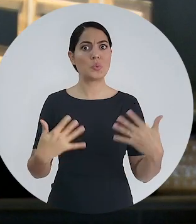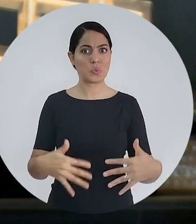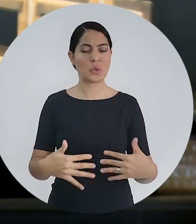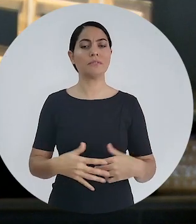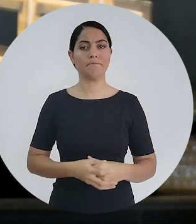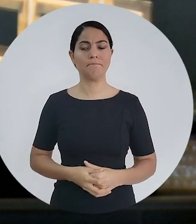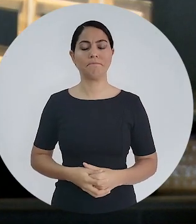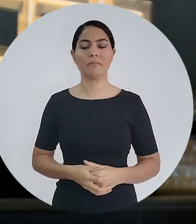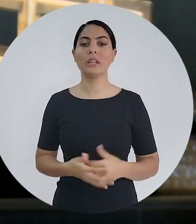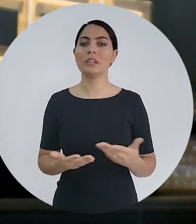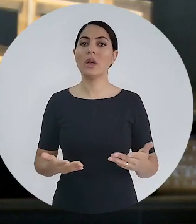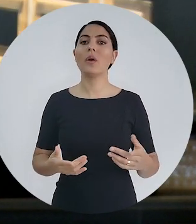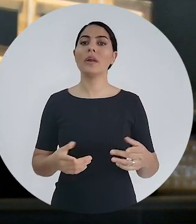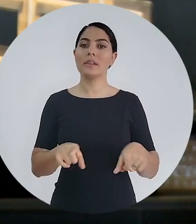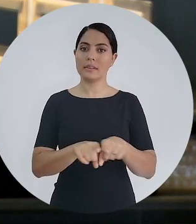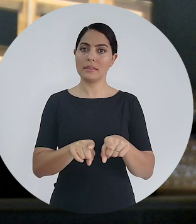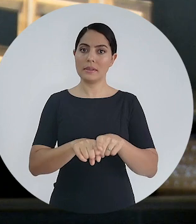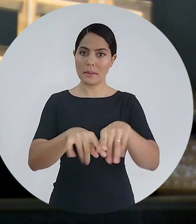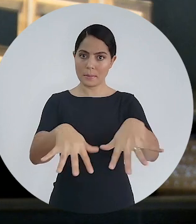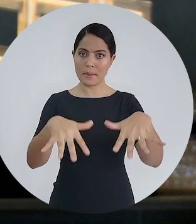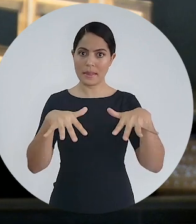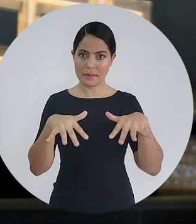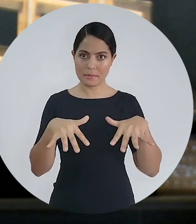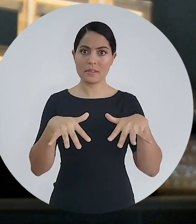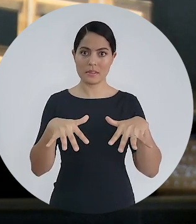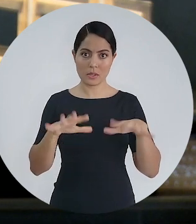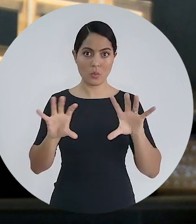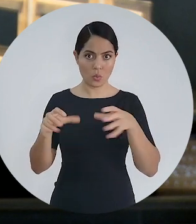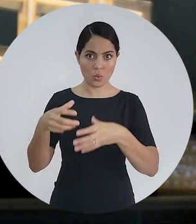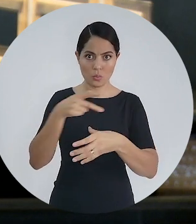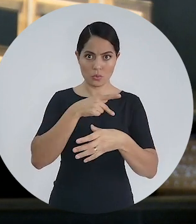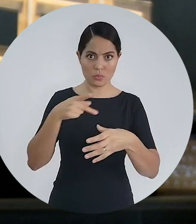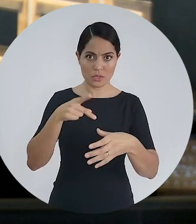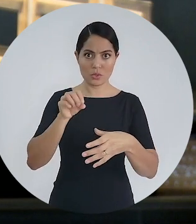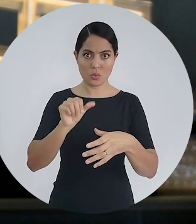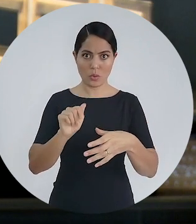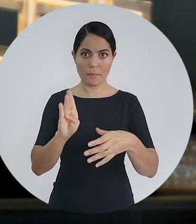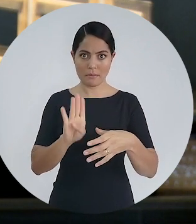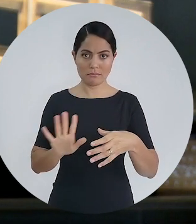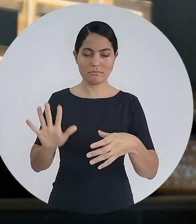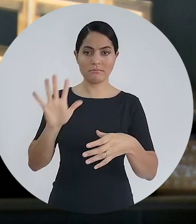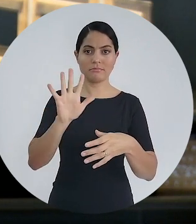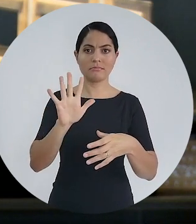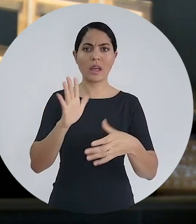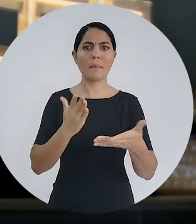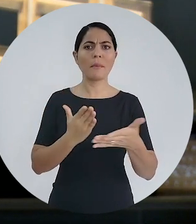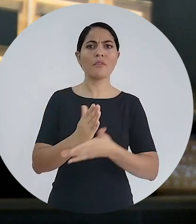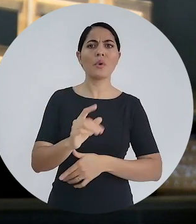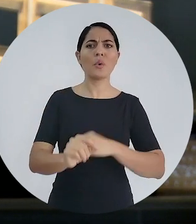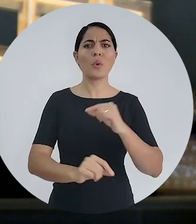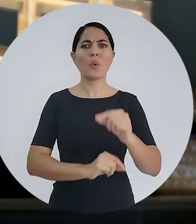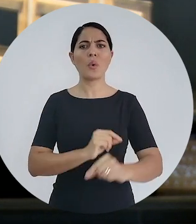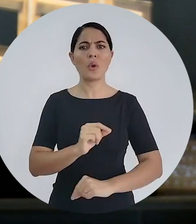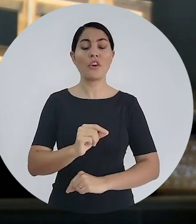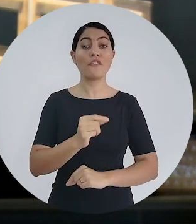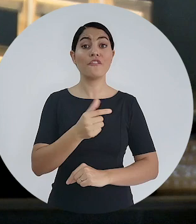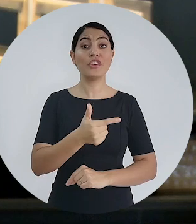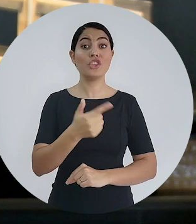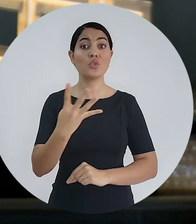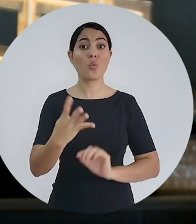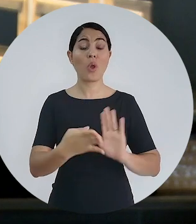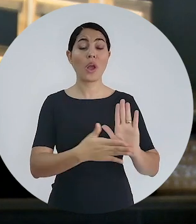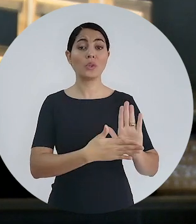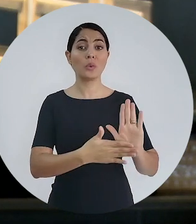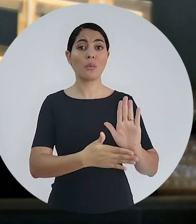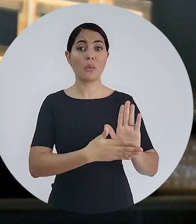Na mesma sessão, o Conselho Pleno aprovou também a proposição de um anteprojeto de lei, com 24 propostas que